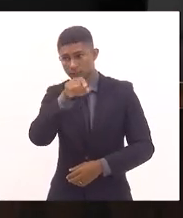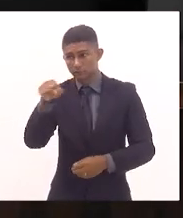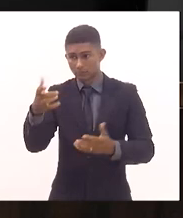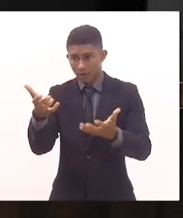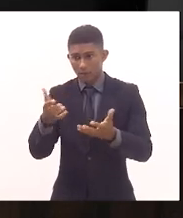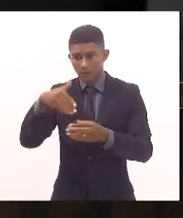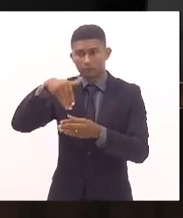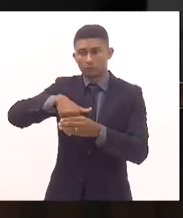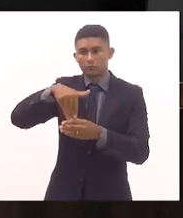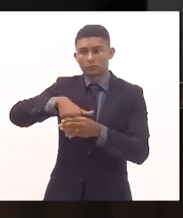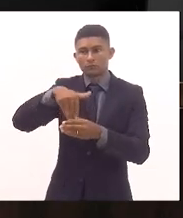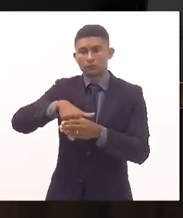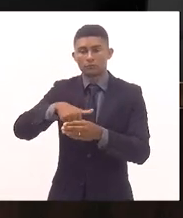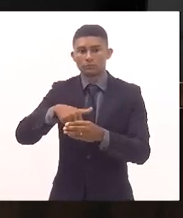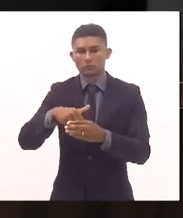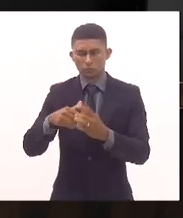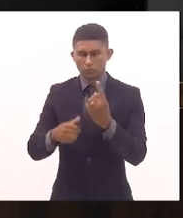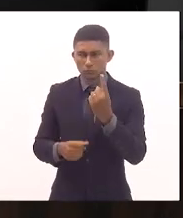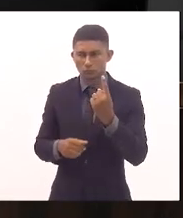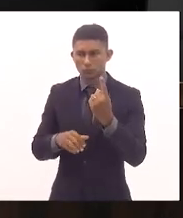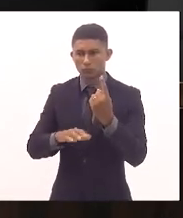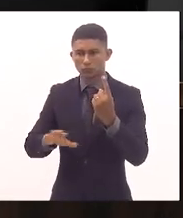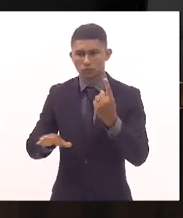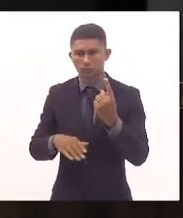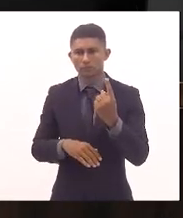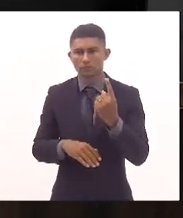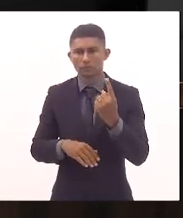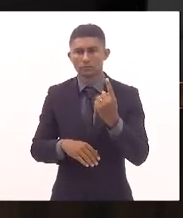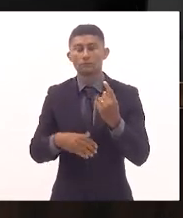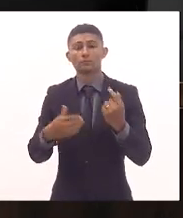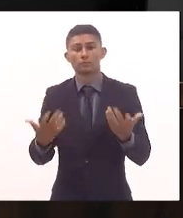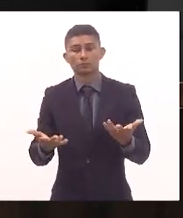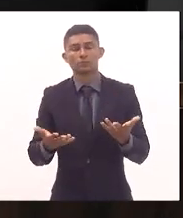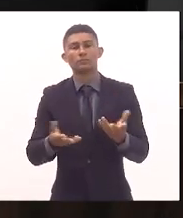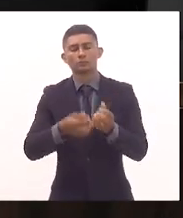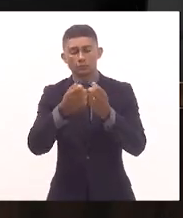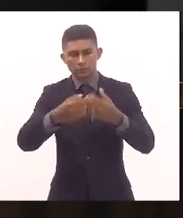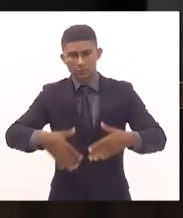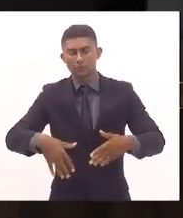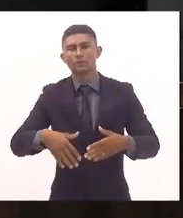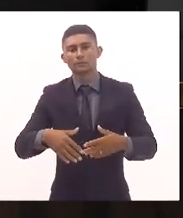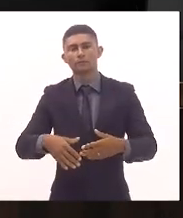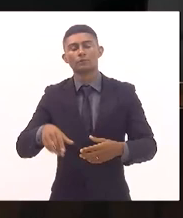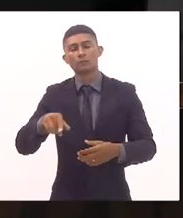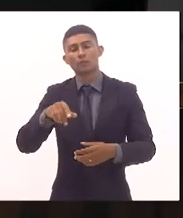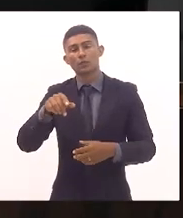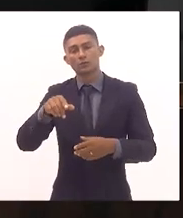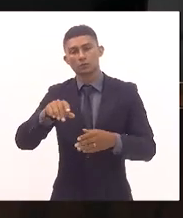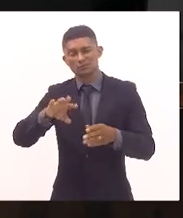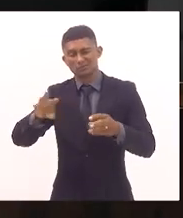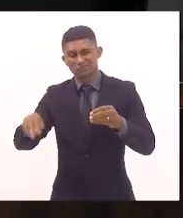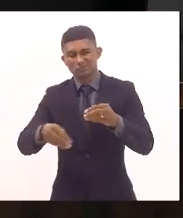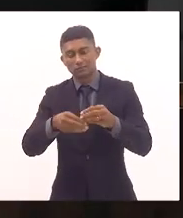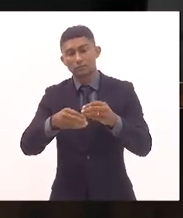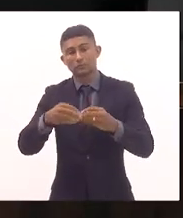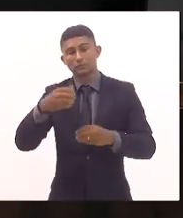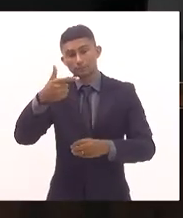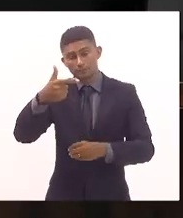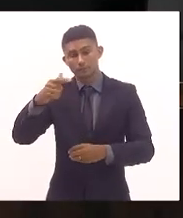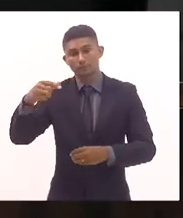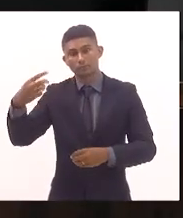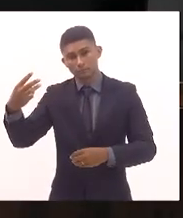votação? Só um. Então, estão prejudicados os destaques 2, de número 2 e número 3. E